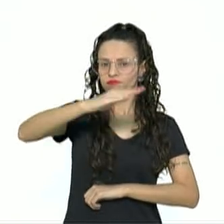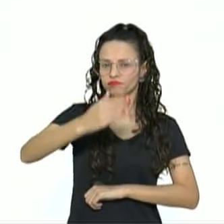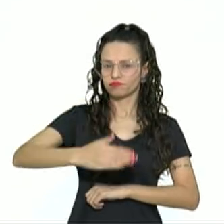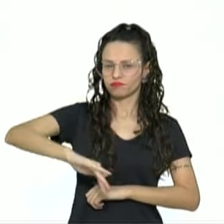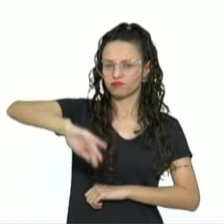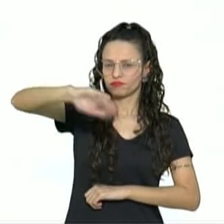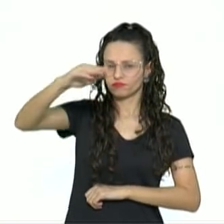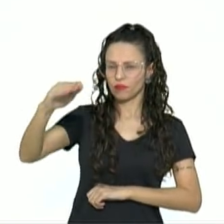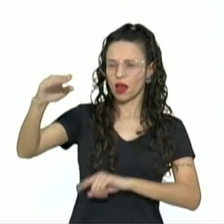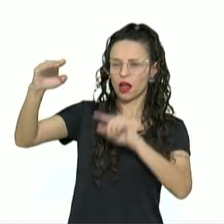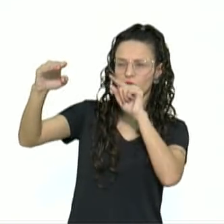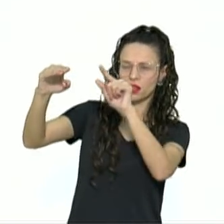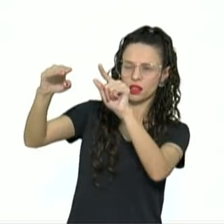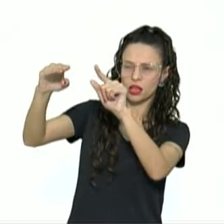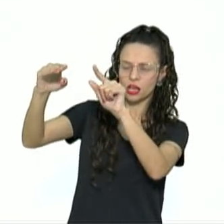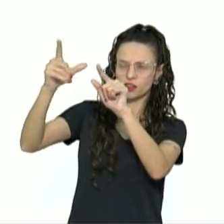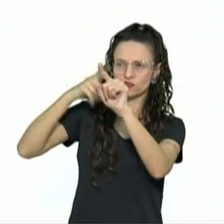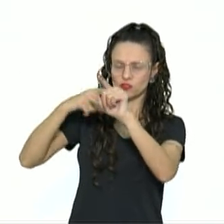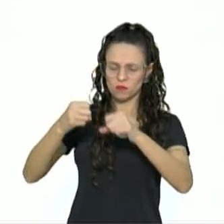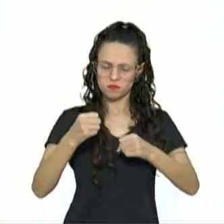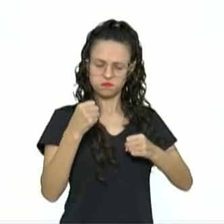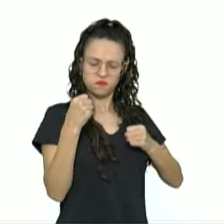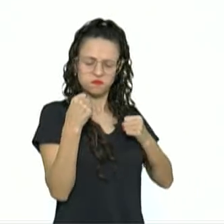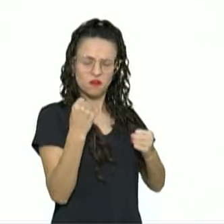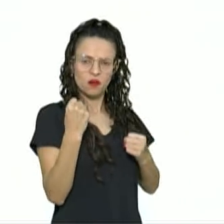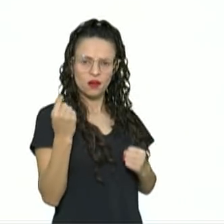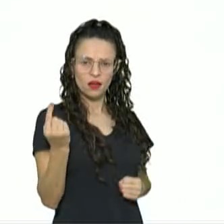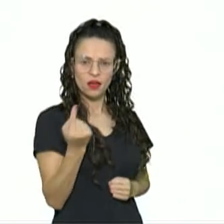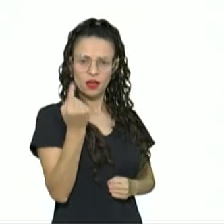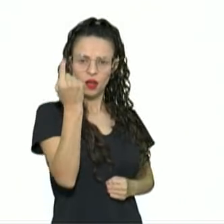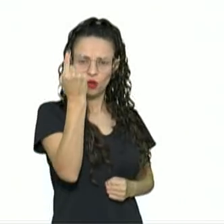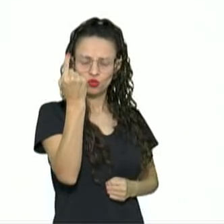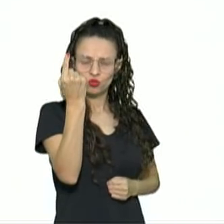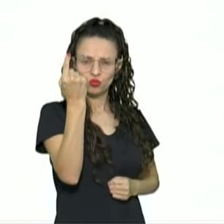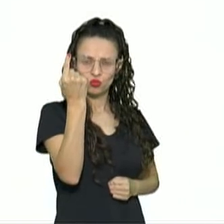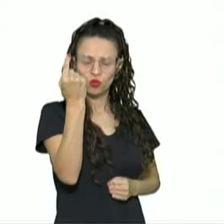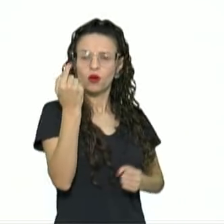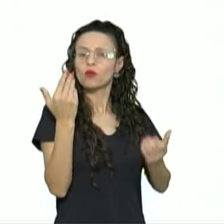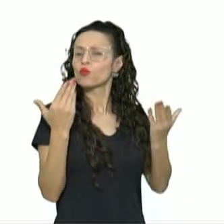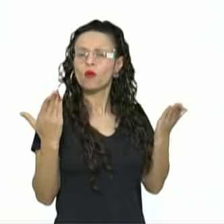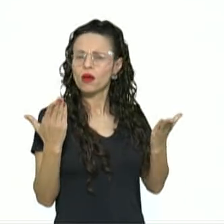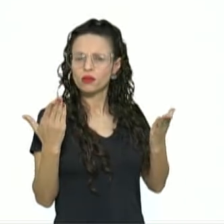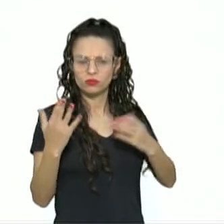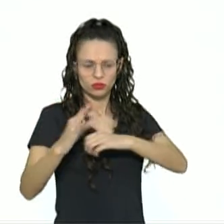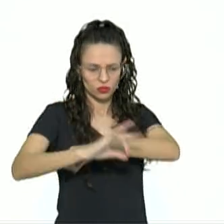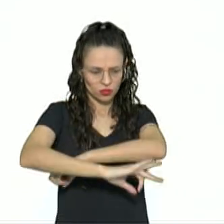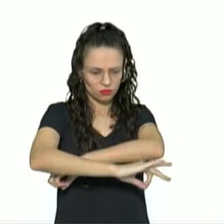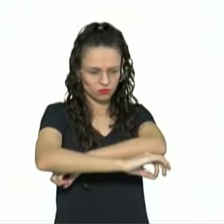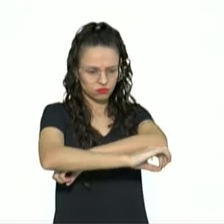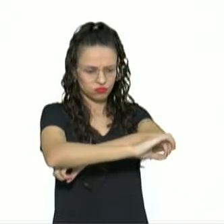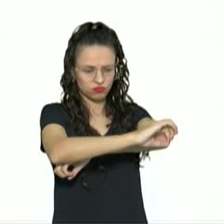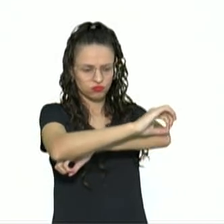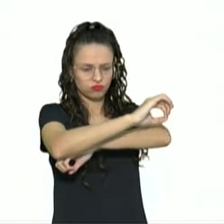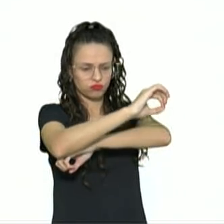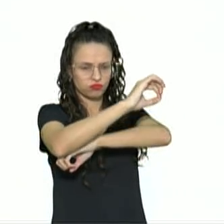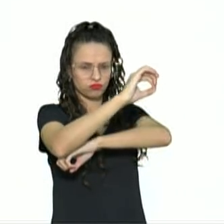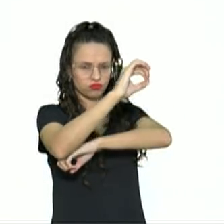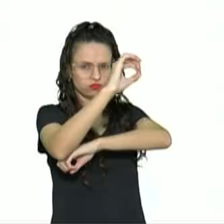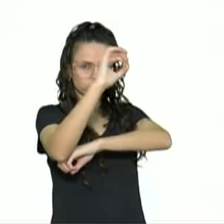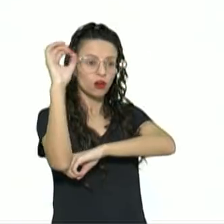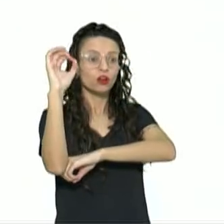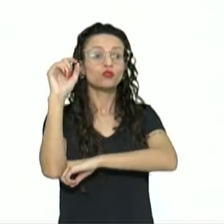ser forte e alto, que nasce ao nascer do sol, que se chama